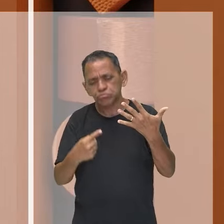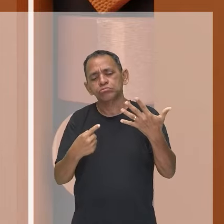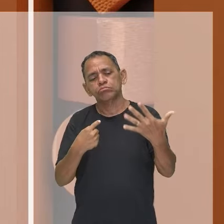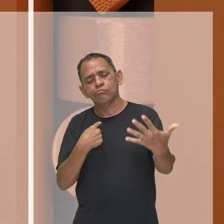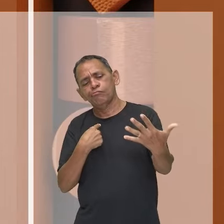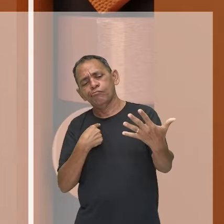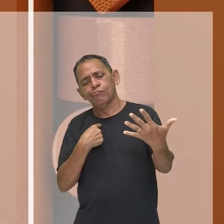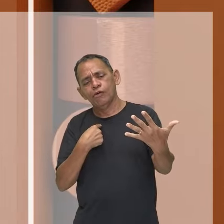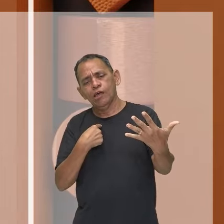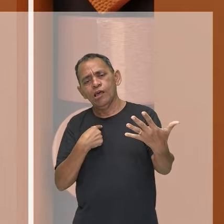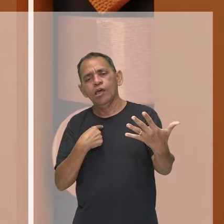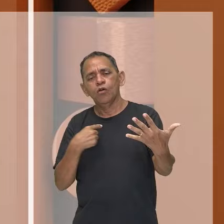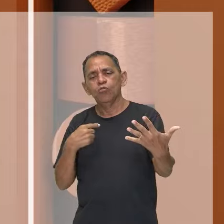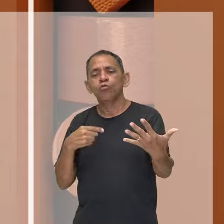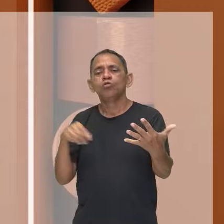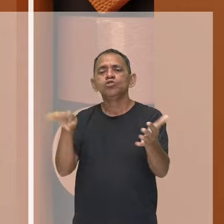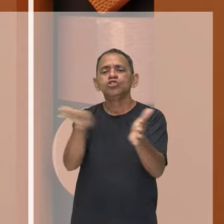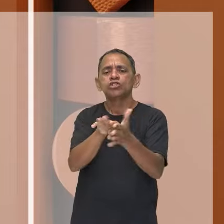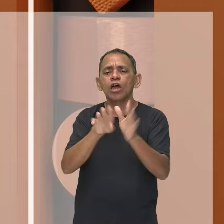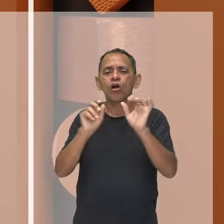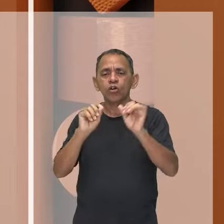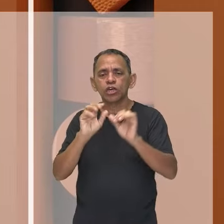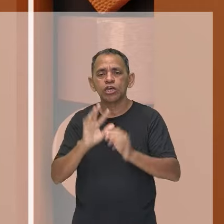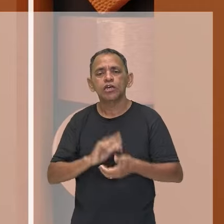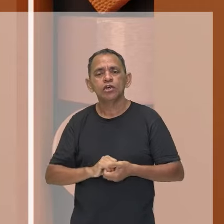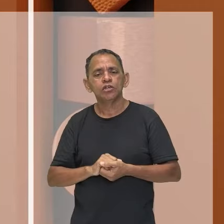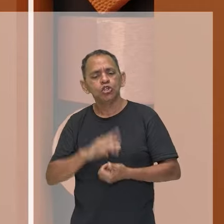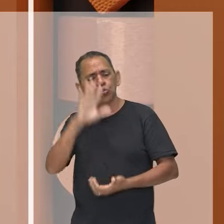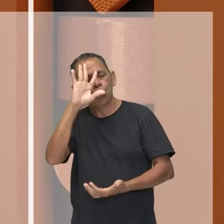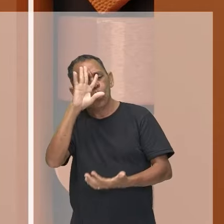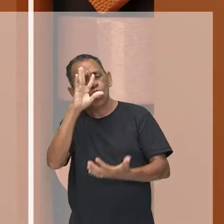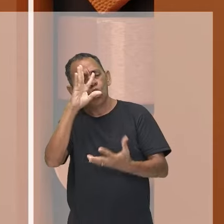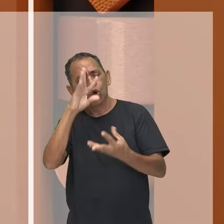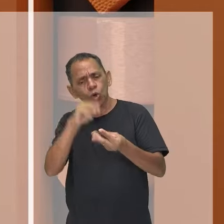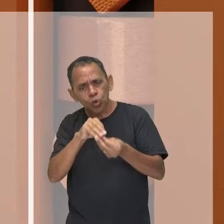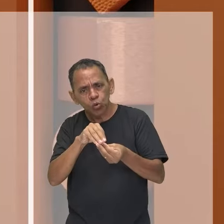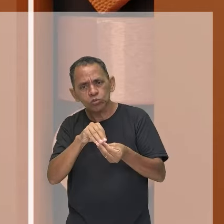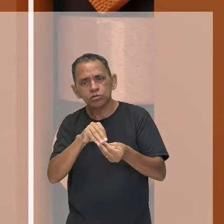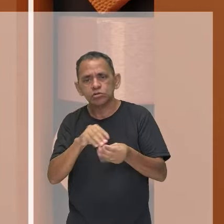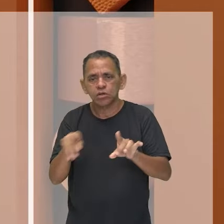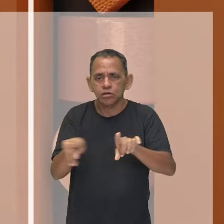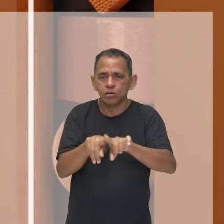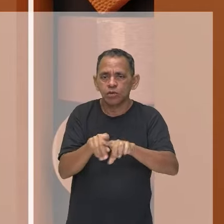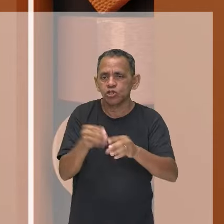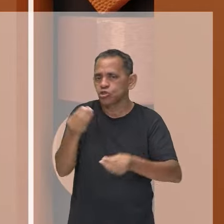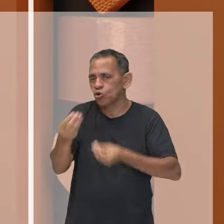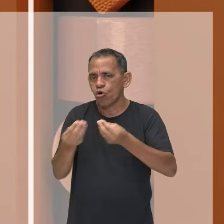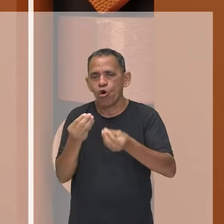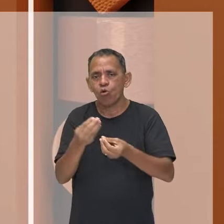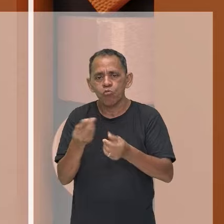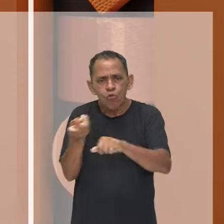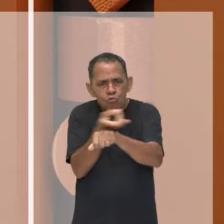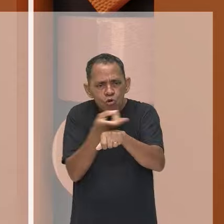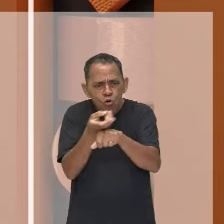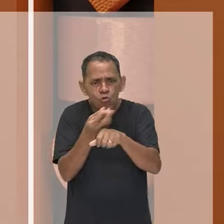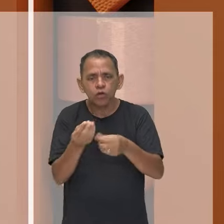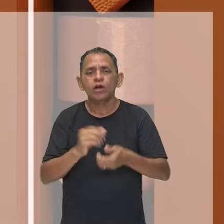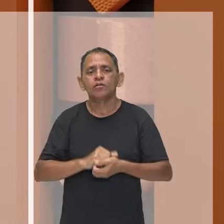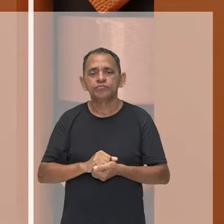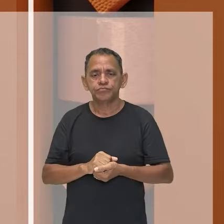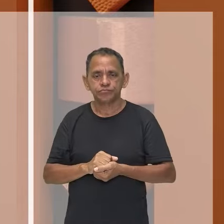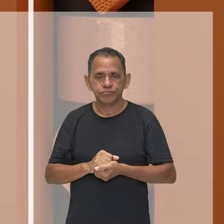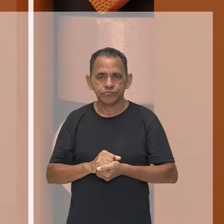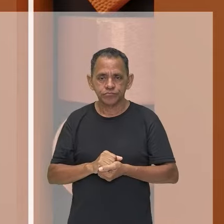tecnológico, da medicina, ou seja lá de outros meios, eu vou buscar uma maneira, né, científica